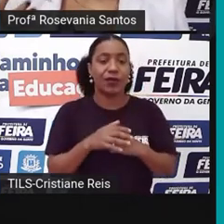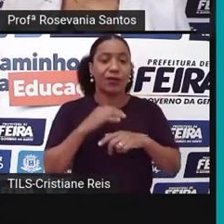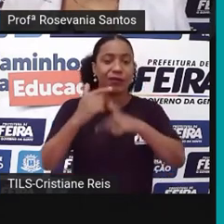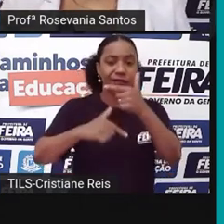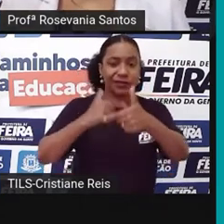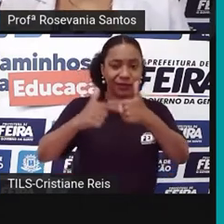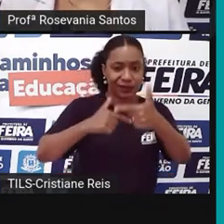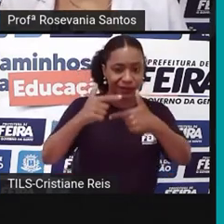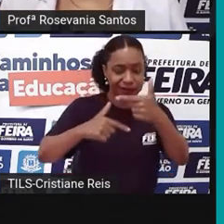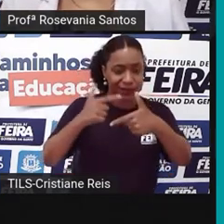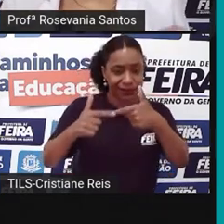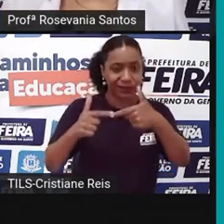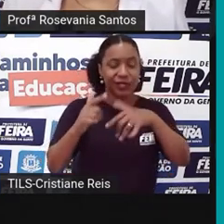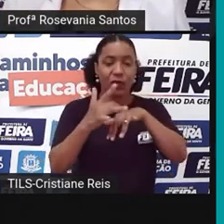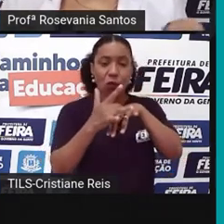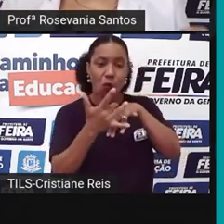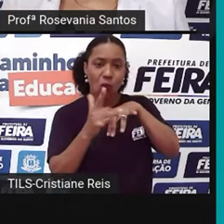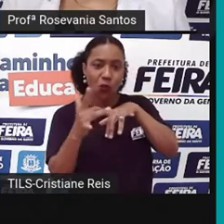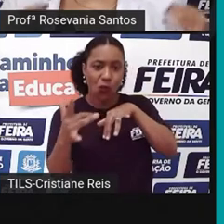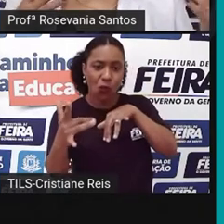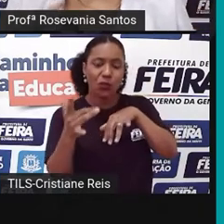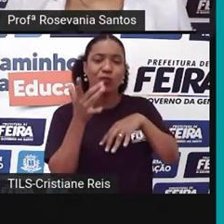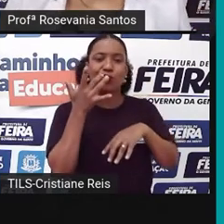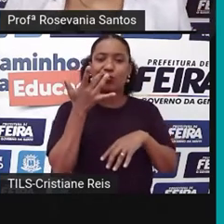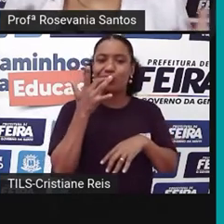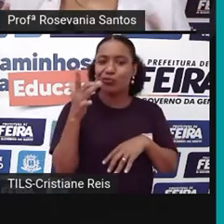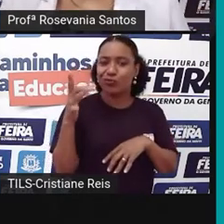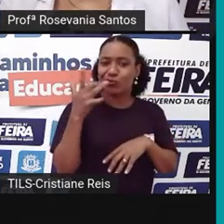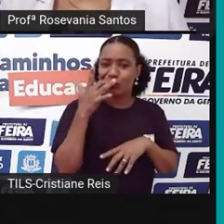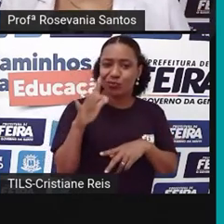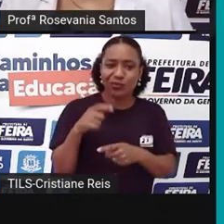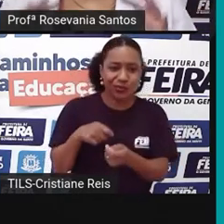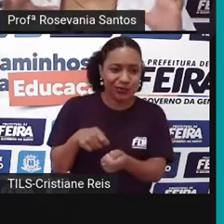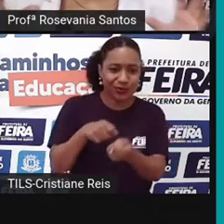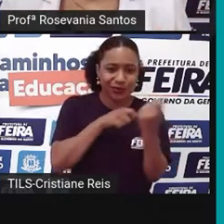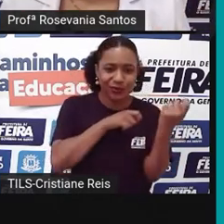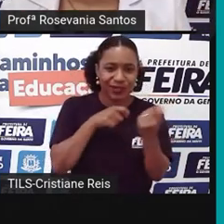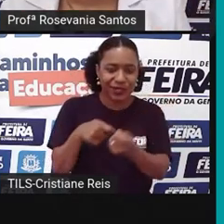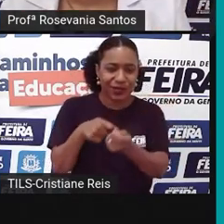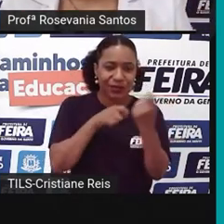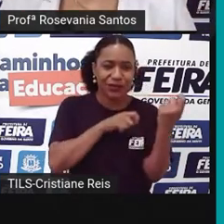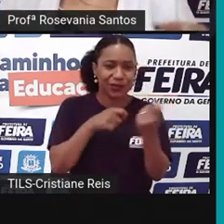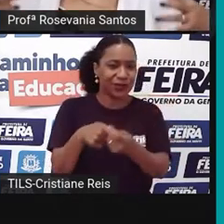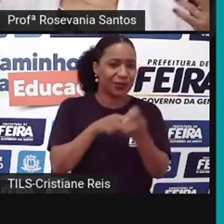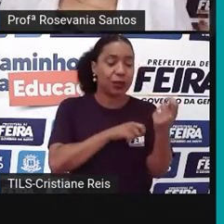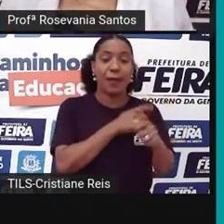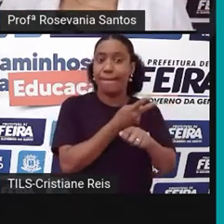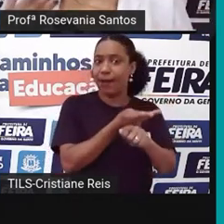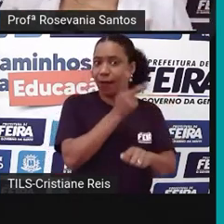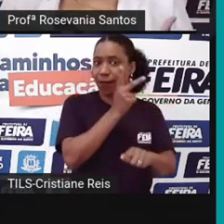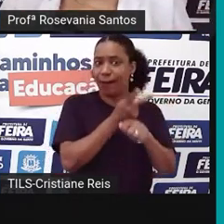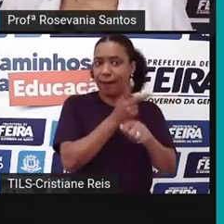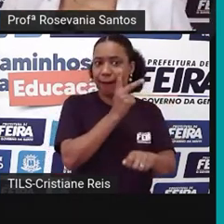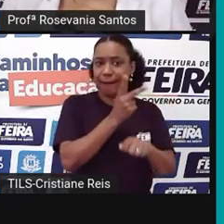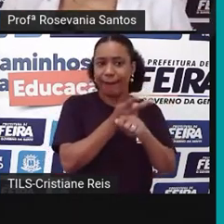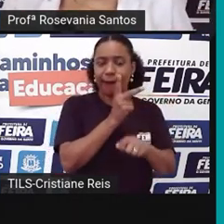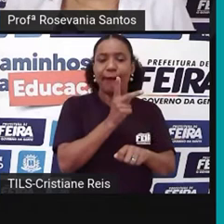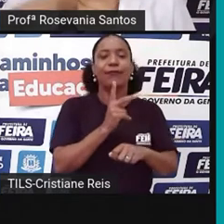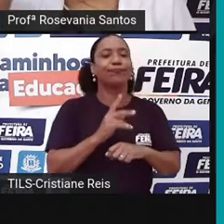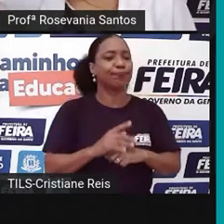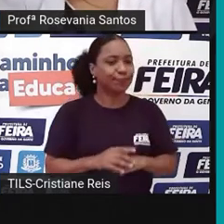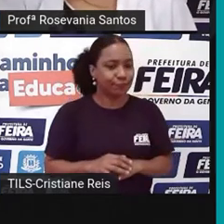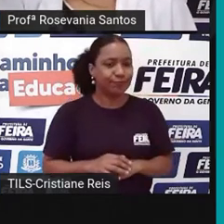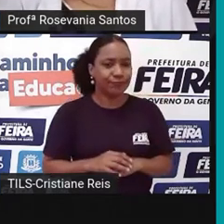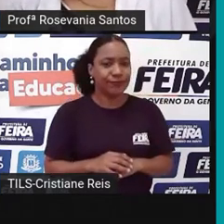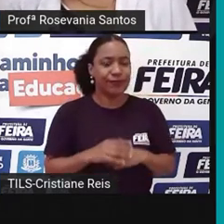durante muito tempo a atividade, né, de mineração voltada para o ouro e para o prata aí nessa região. E que boa parte dessa atividade